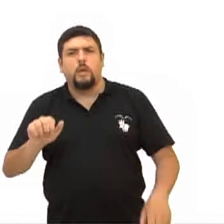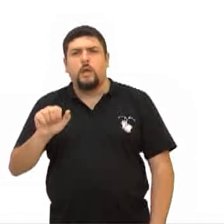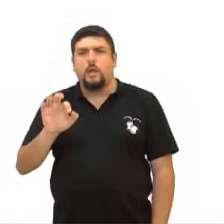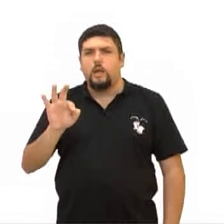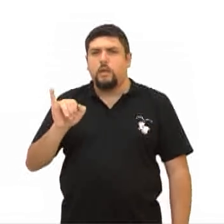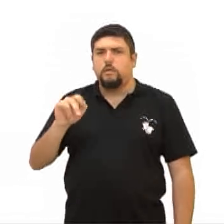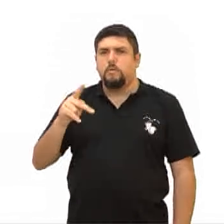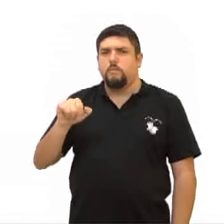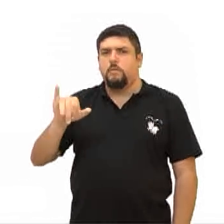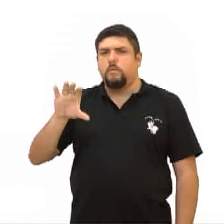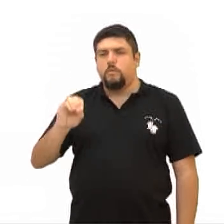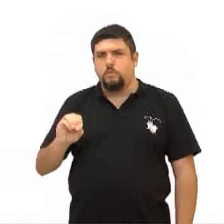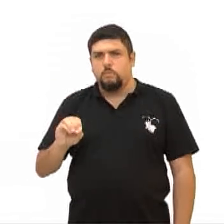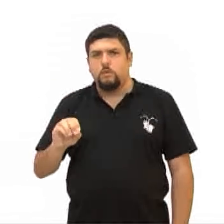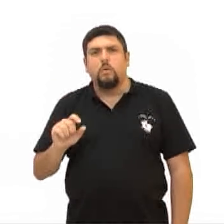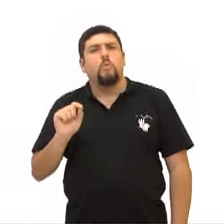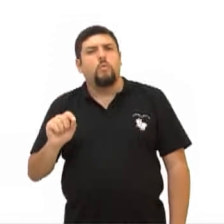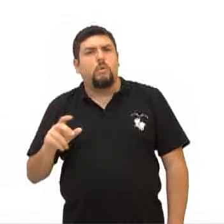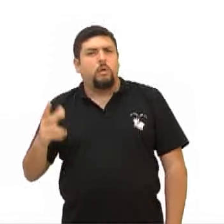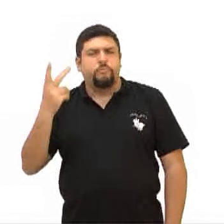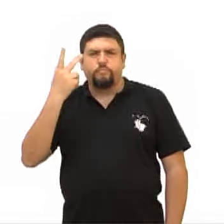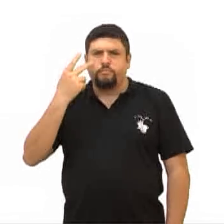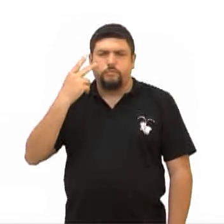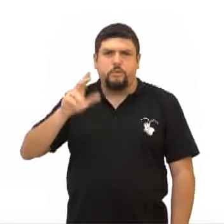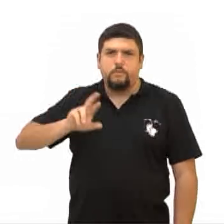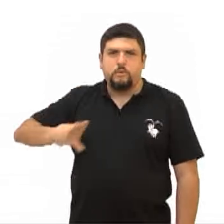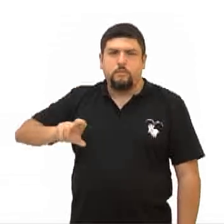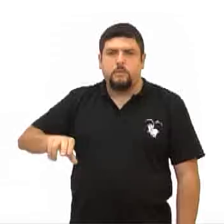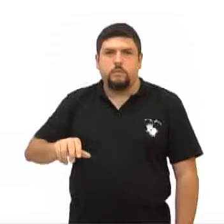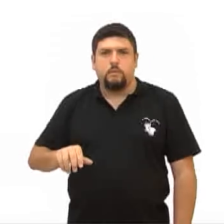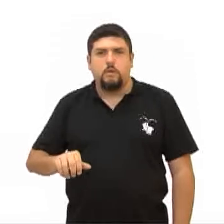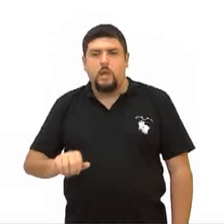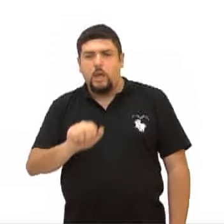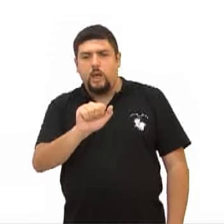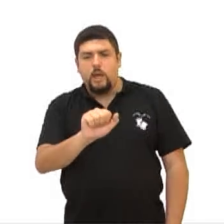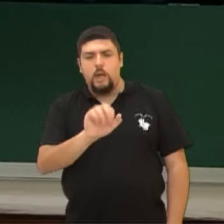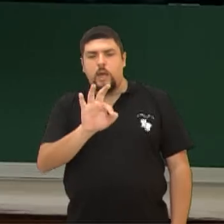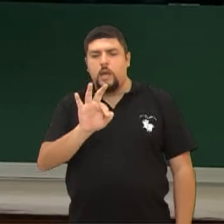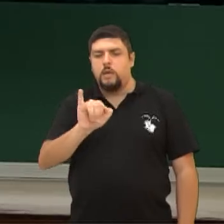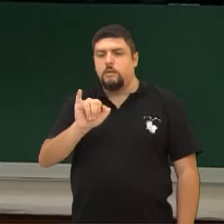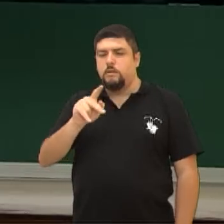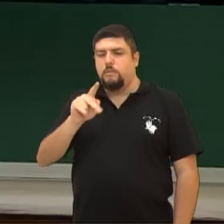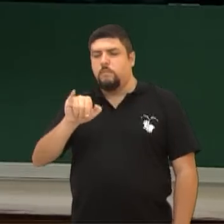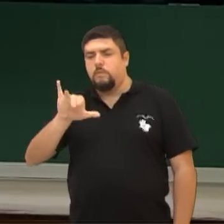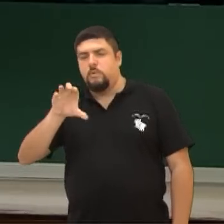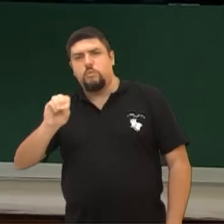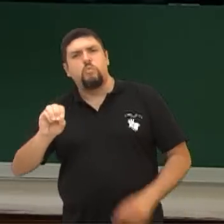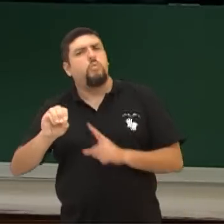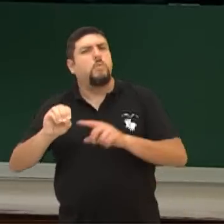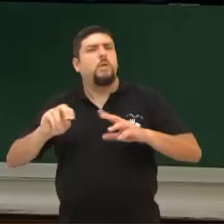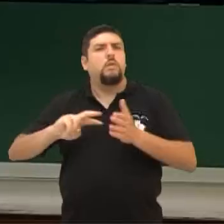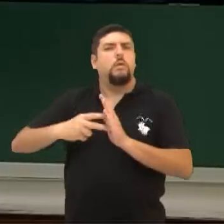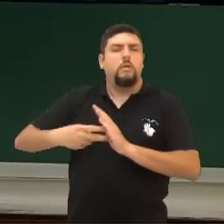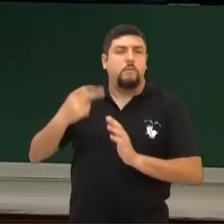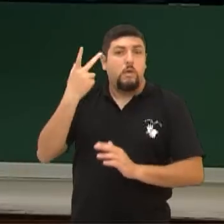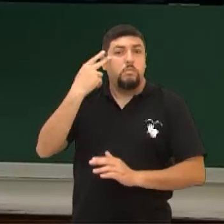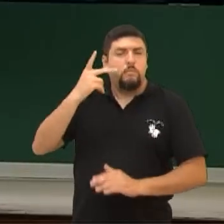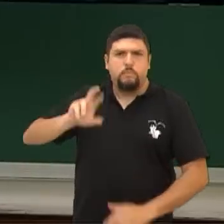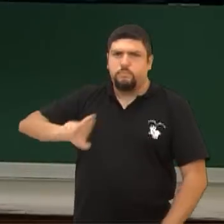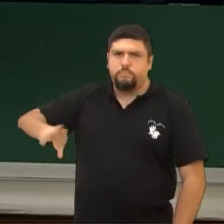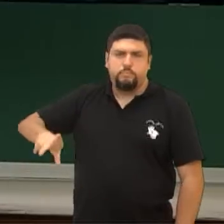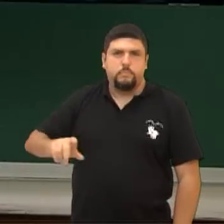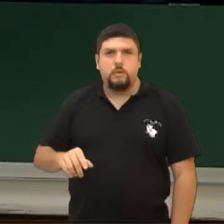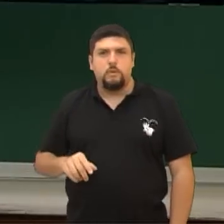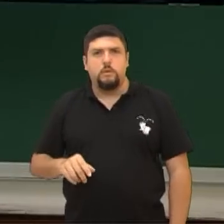atípico, professora? Que não é normal. Esse A significa não. Ele não é uma situação normal.